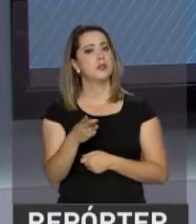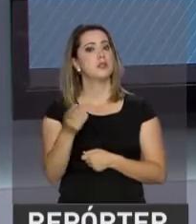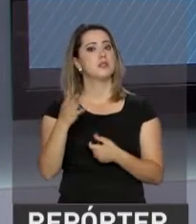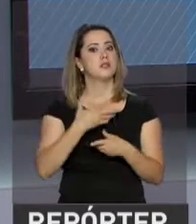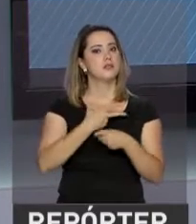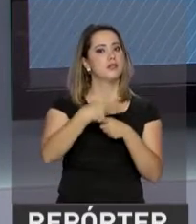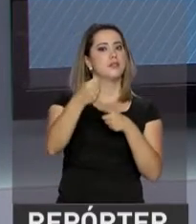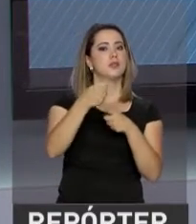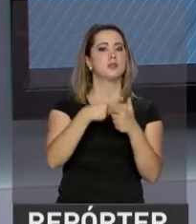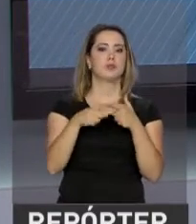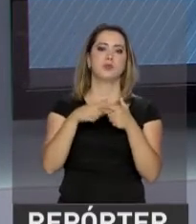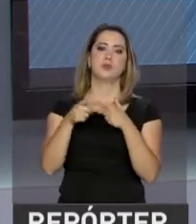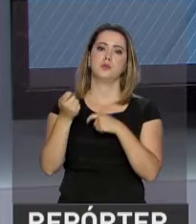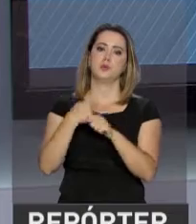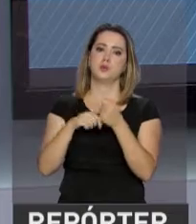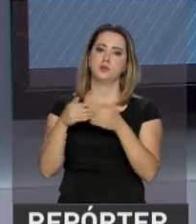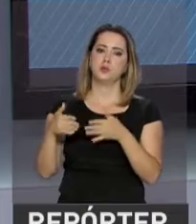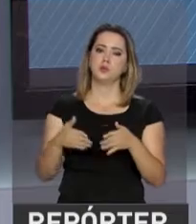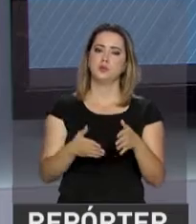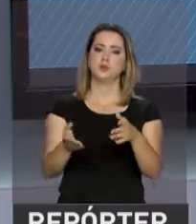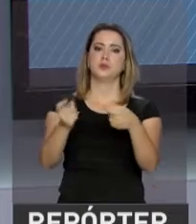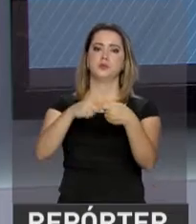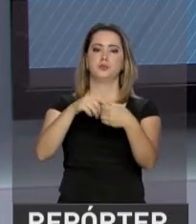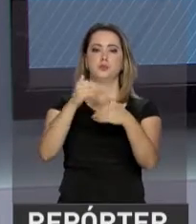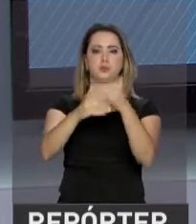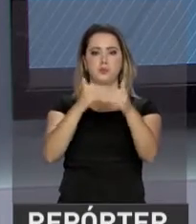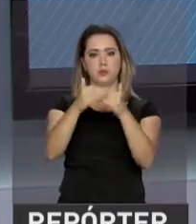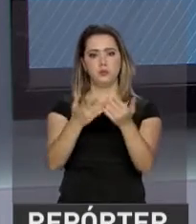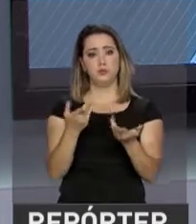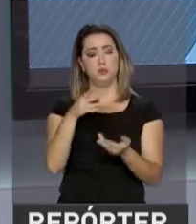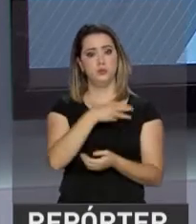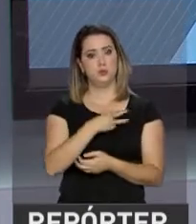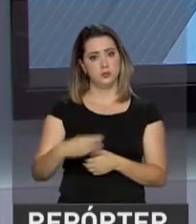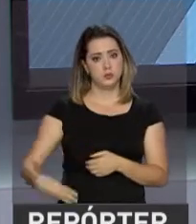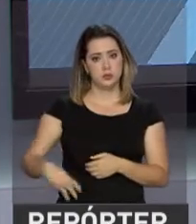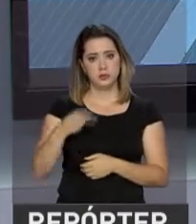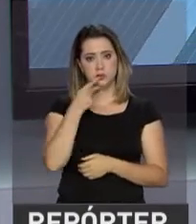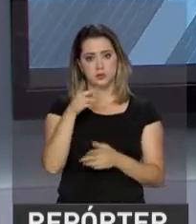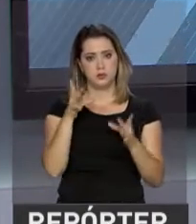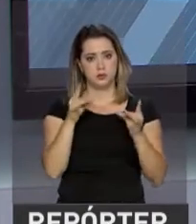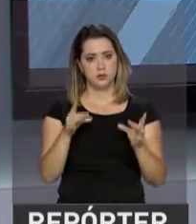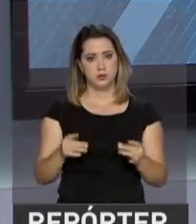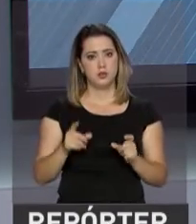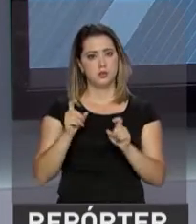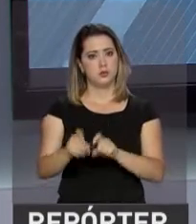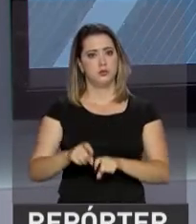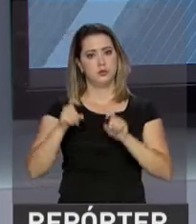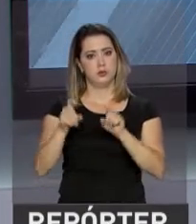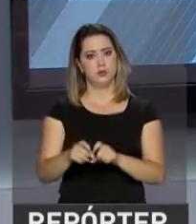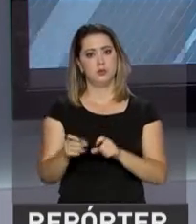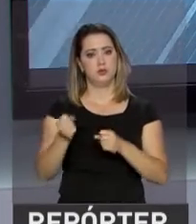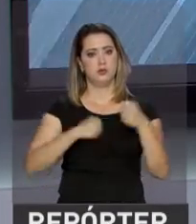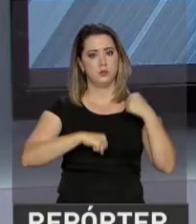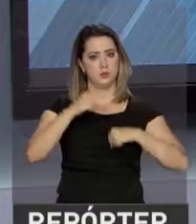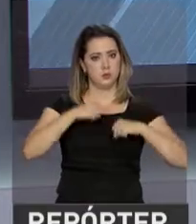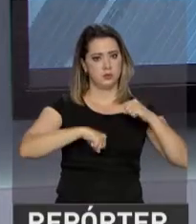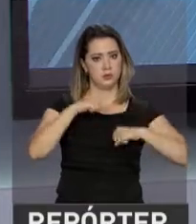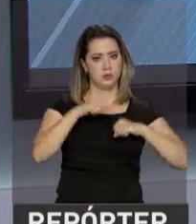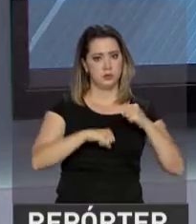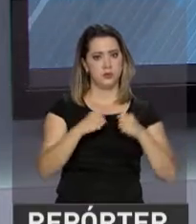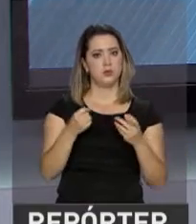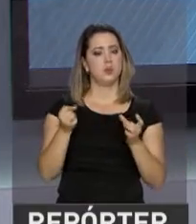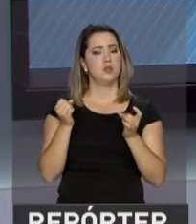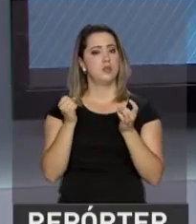está saindo da recessão e no caminho da recuperação. Para o ministro, os destaques são a agricultura, a recuperação